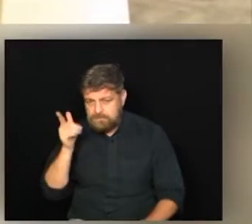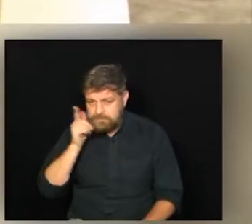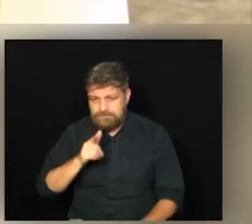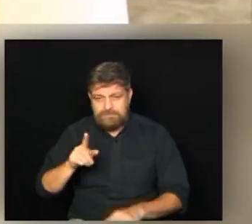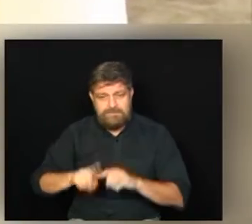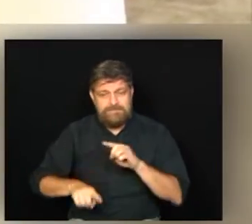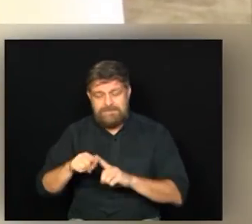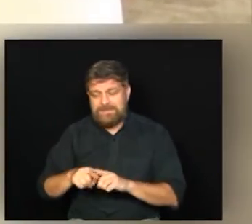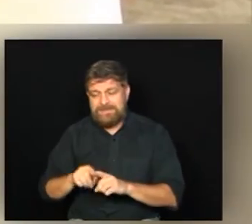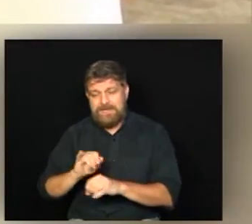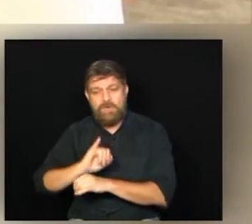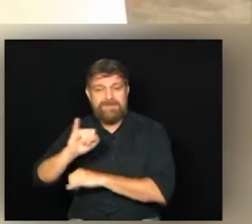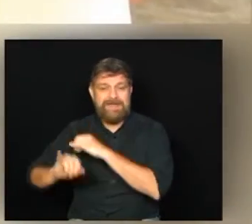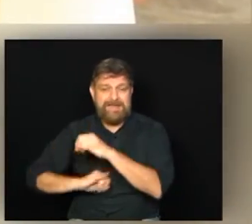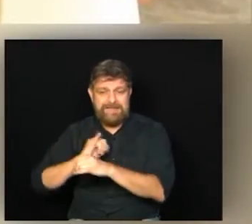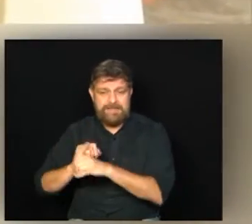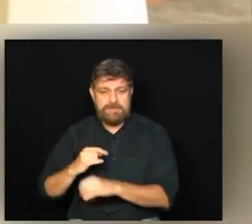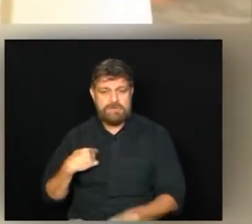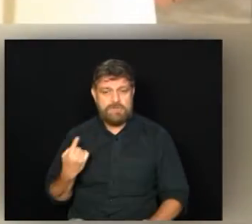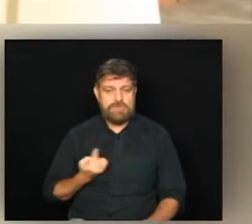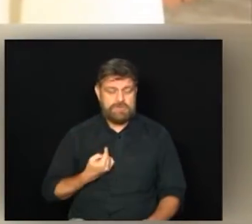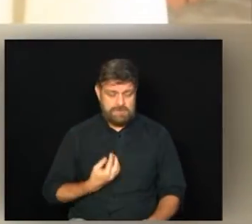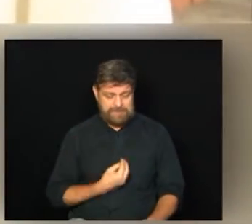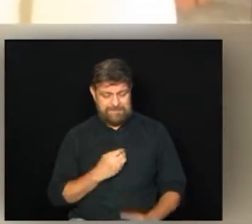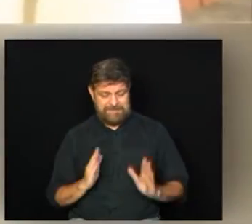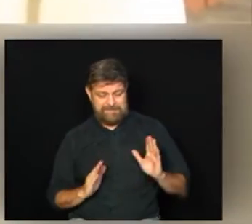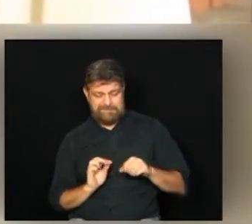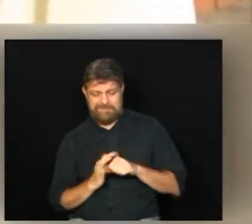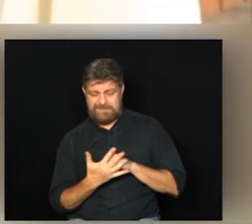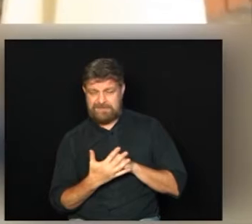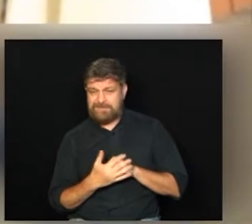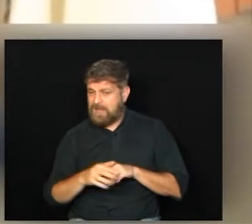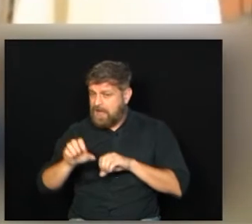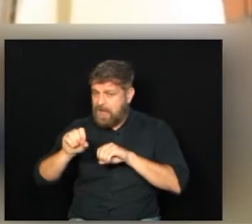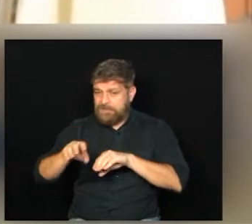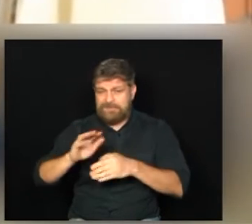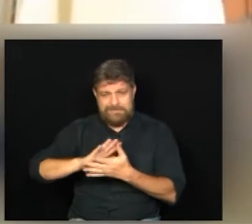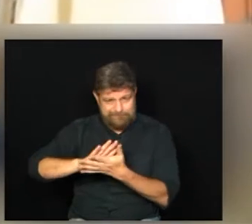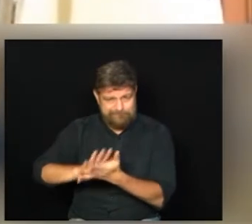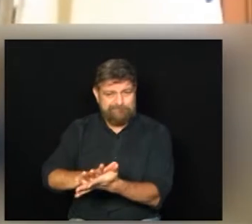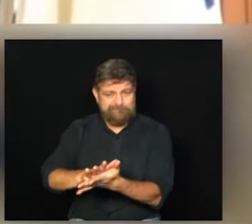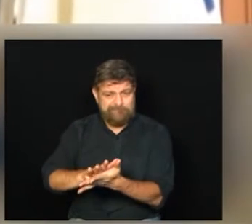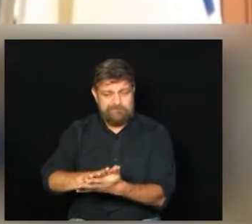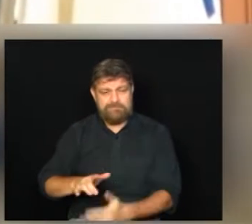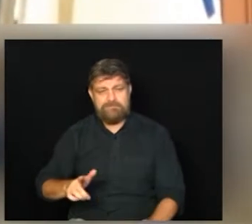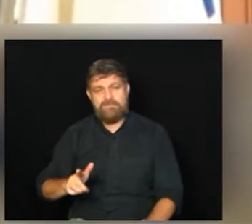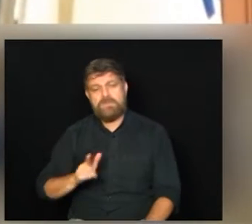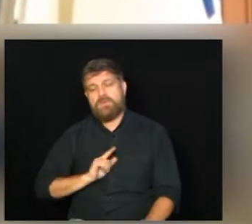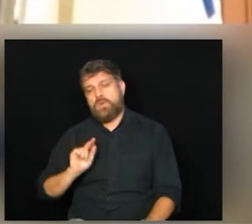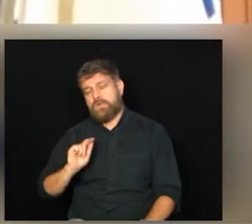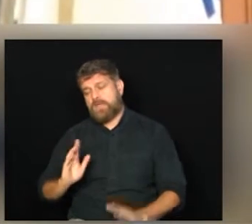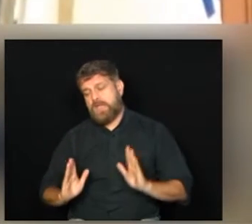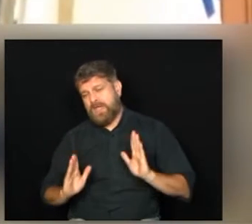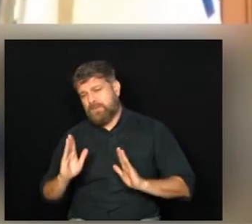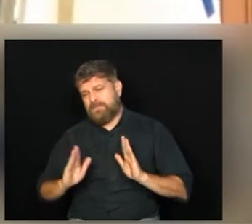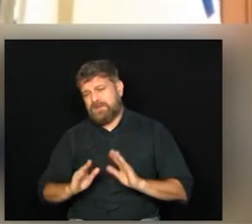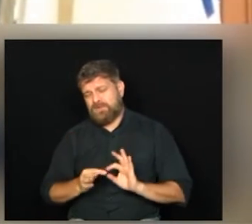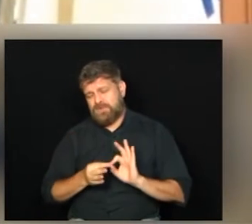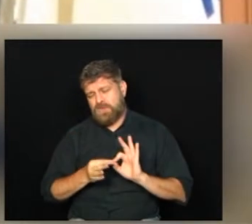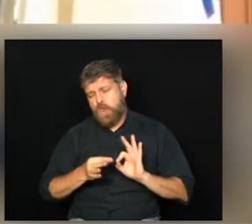Olha, nós estamos vivendo esse contexto da pandemia, a educação é diretamente atingida, né? Nós tivemos aí um período